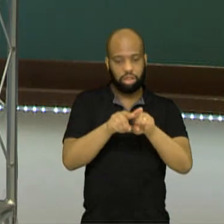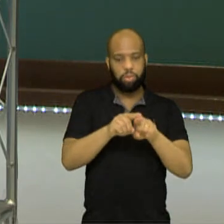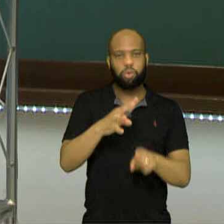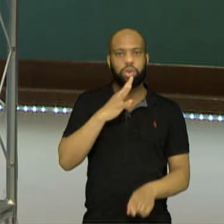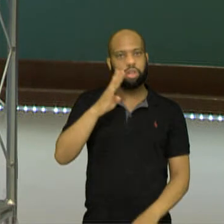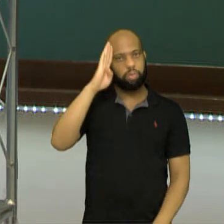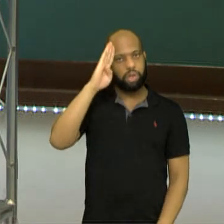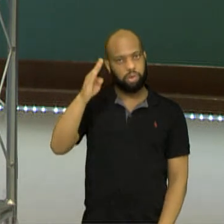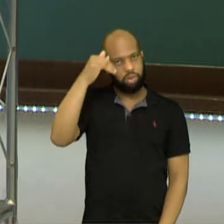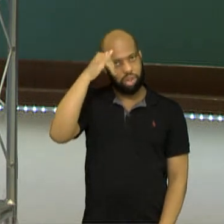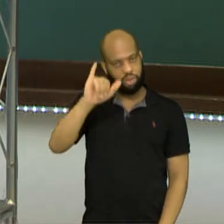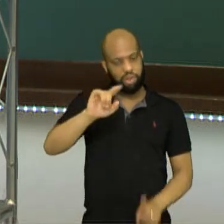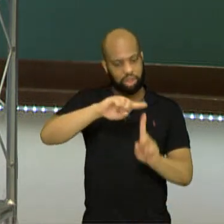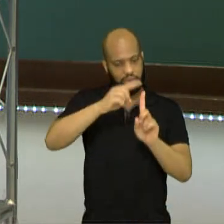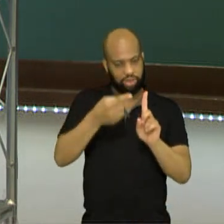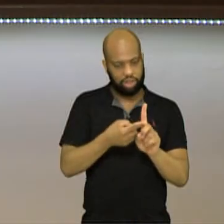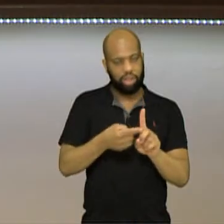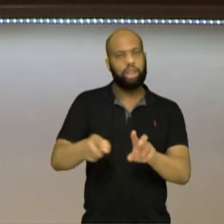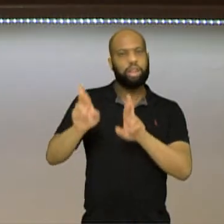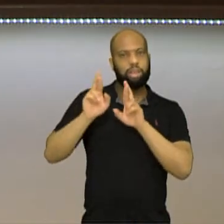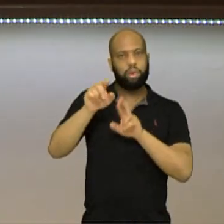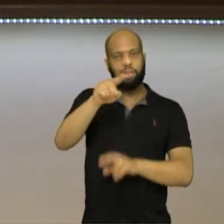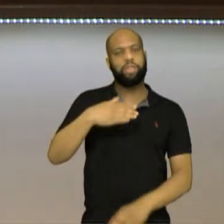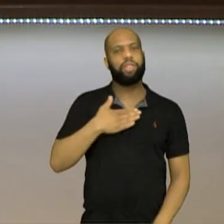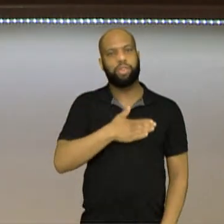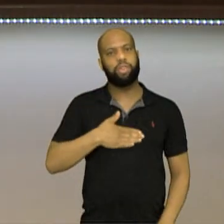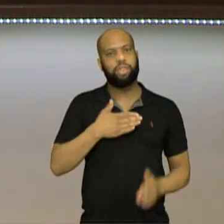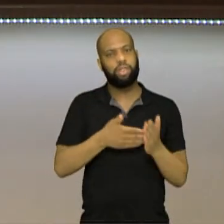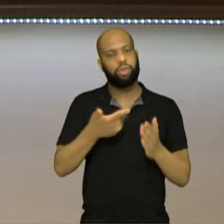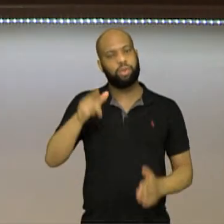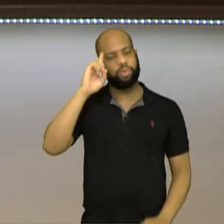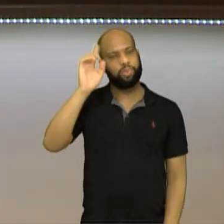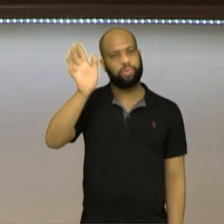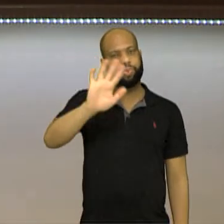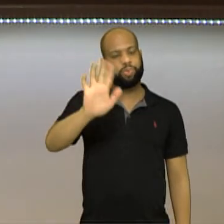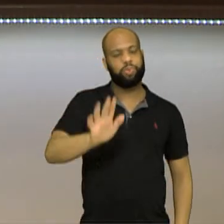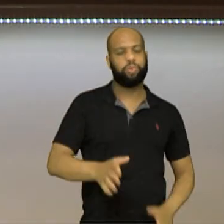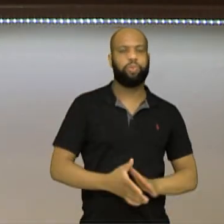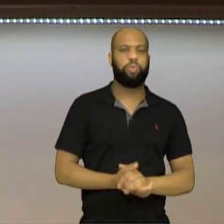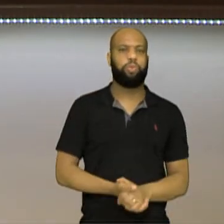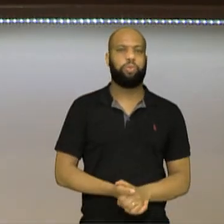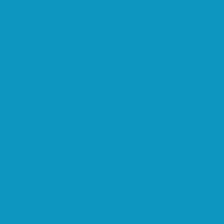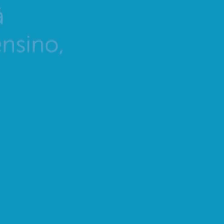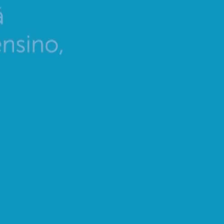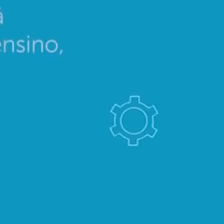métodos de contracepção. Eu espero que vocês tenham gostado e até uma próxima, gente. Obrigado!